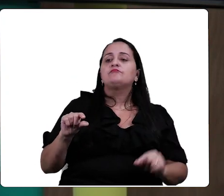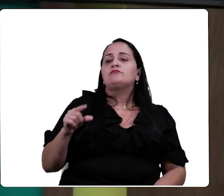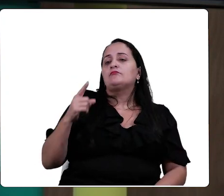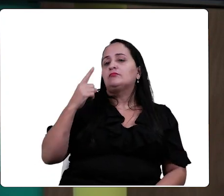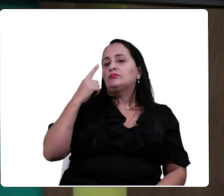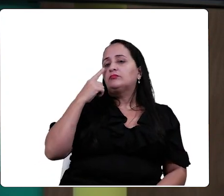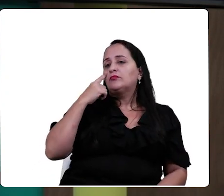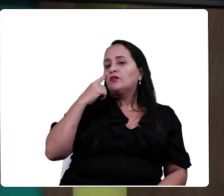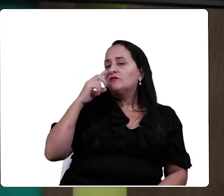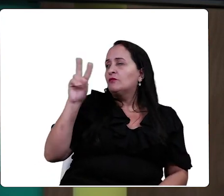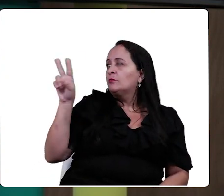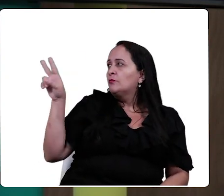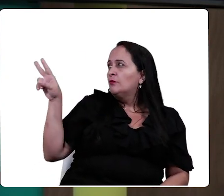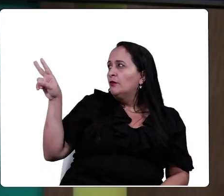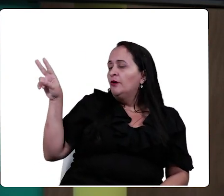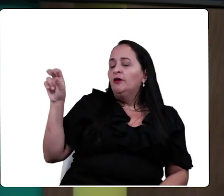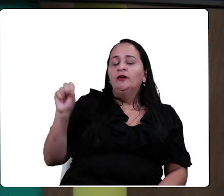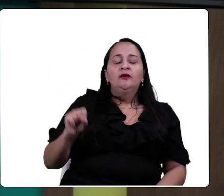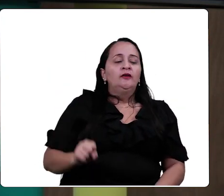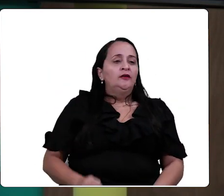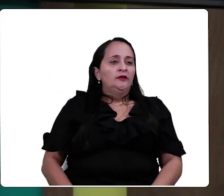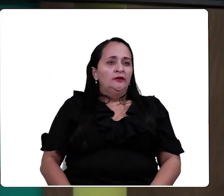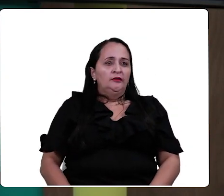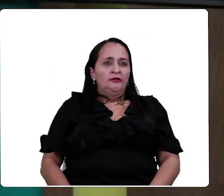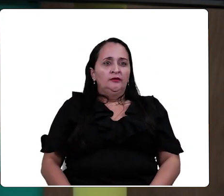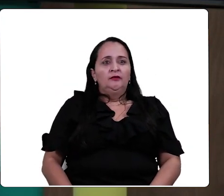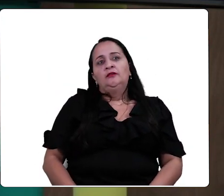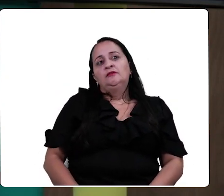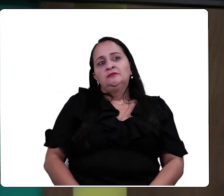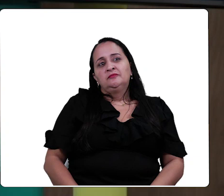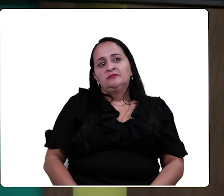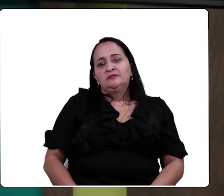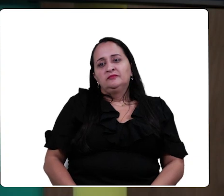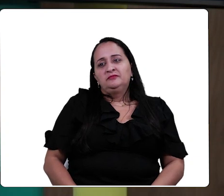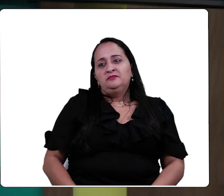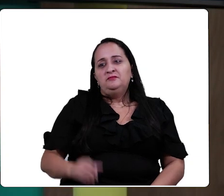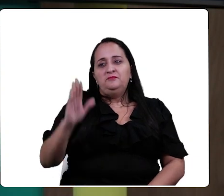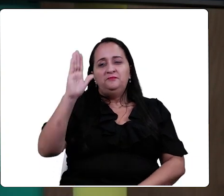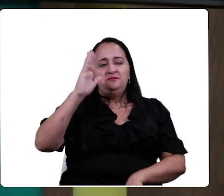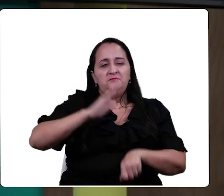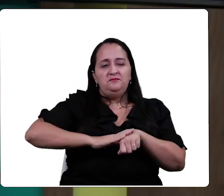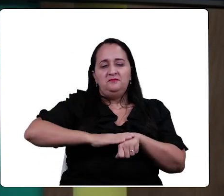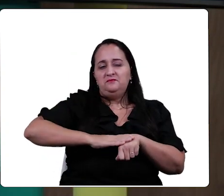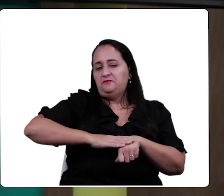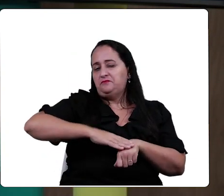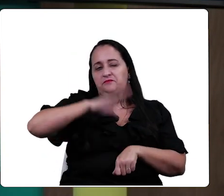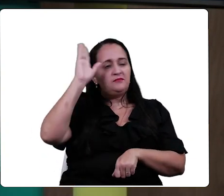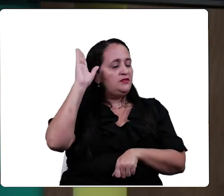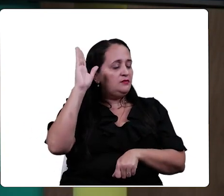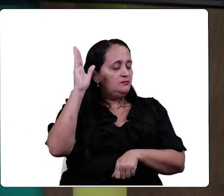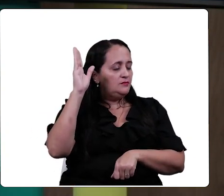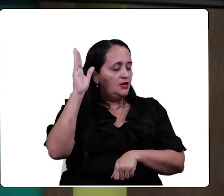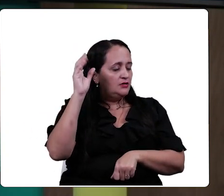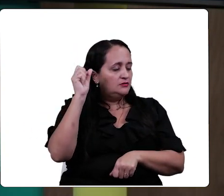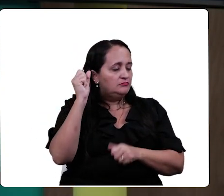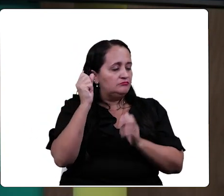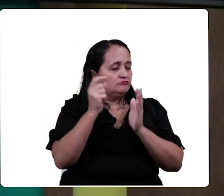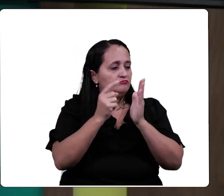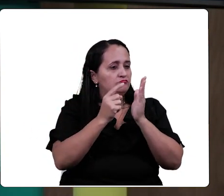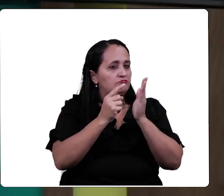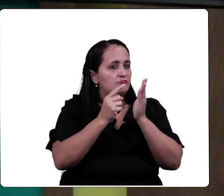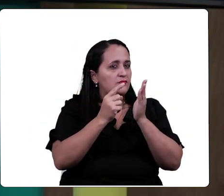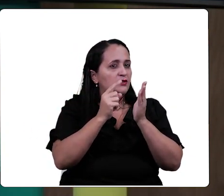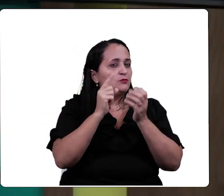ler o que aqui está escrito na mensagem? Mais sangue, mais vidas.